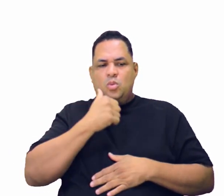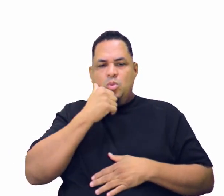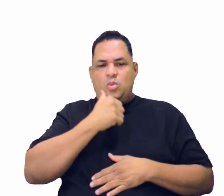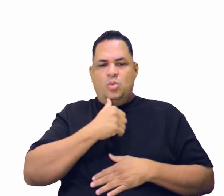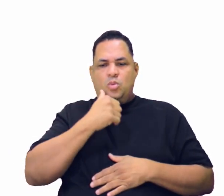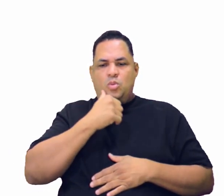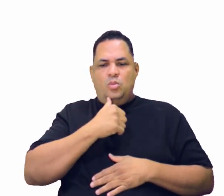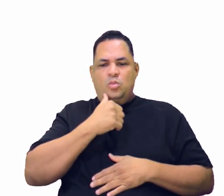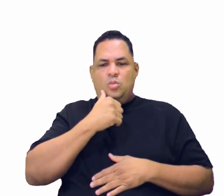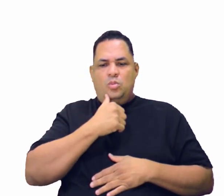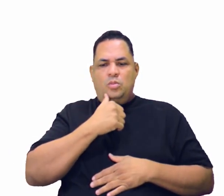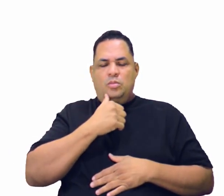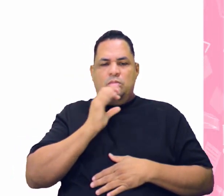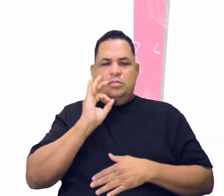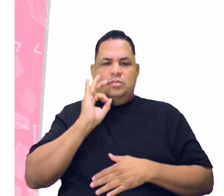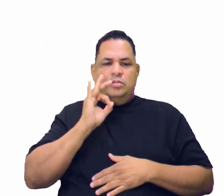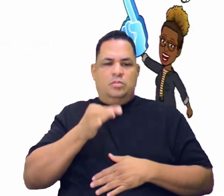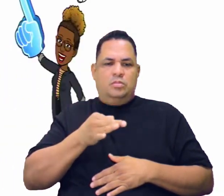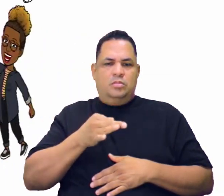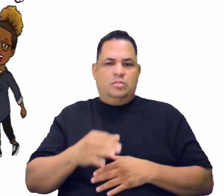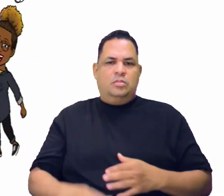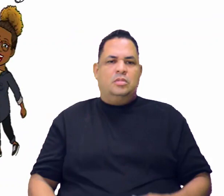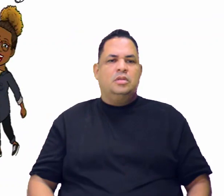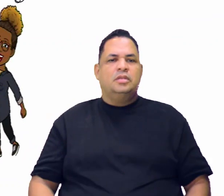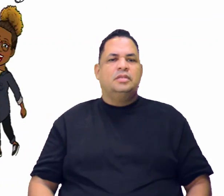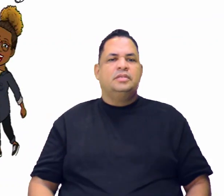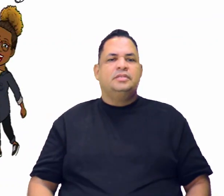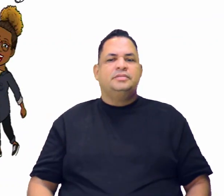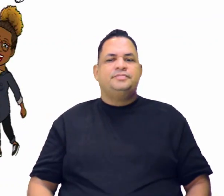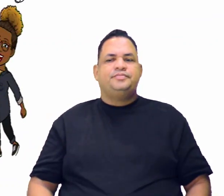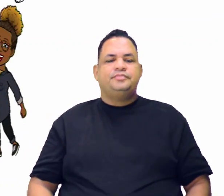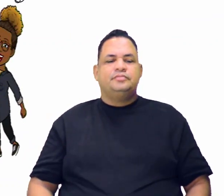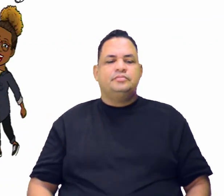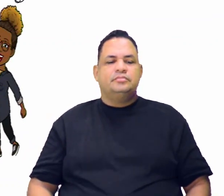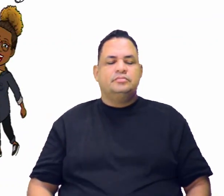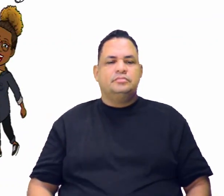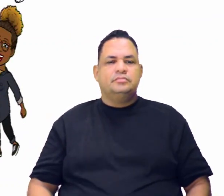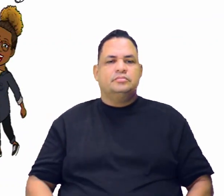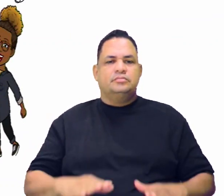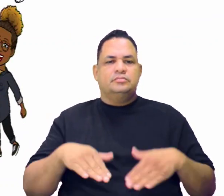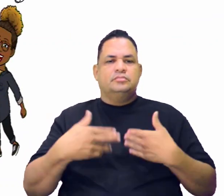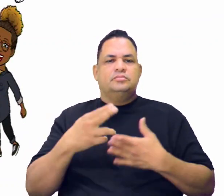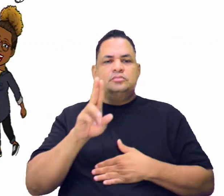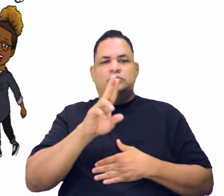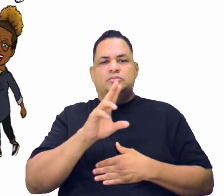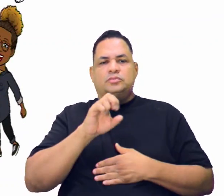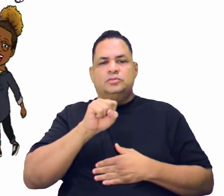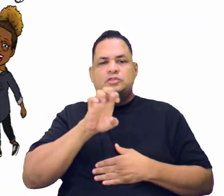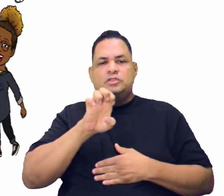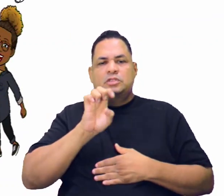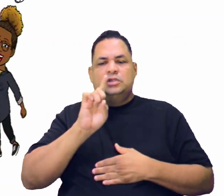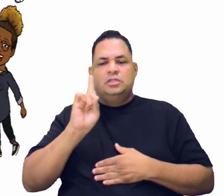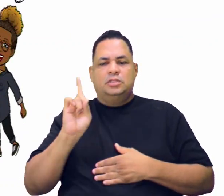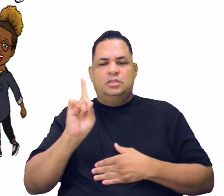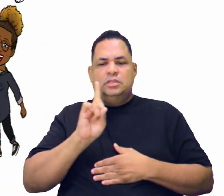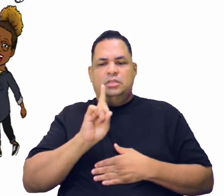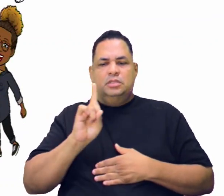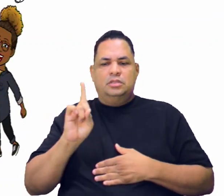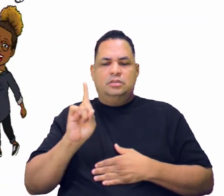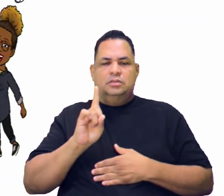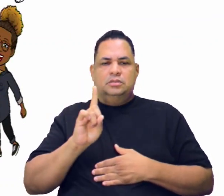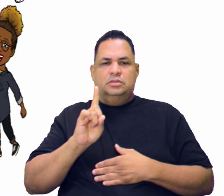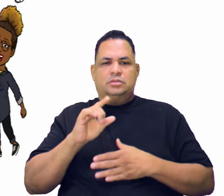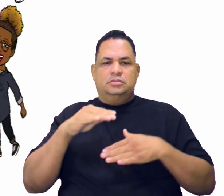ó, feminino. Agora aqui para vocês, quando que eu vou usar se não,